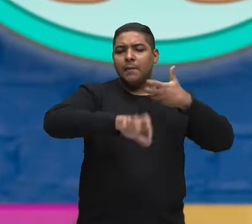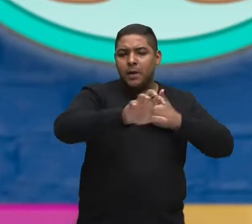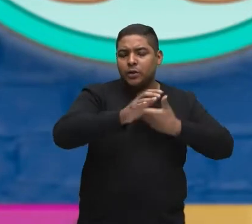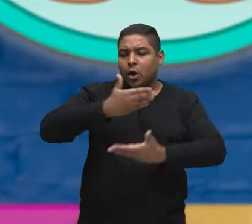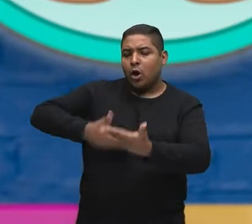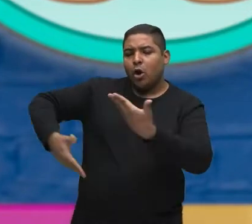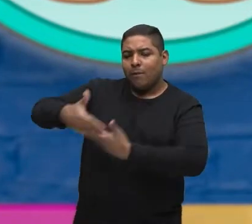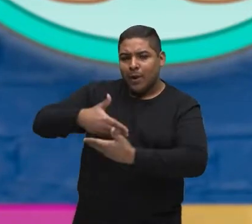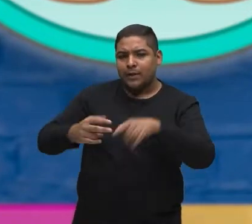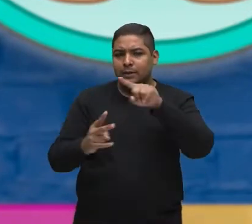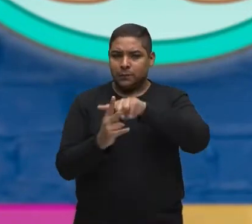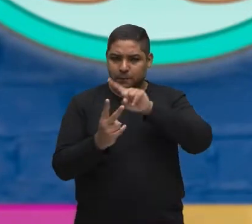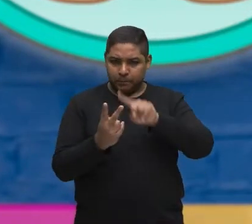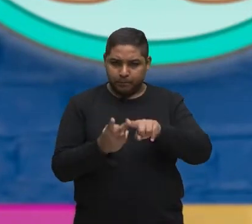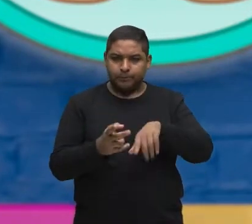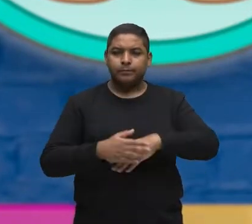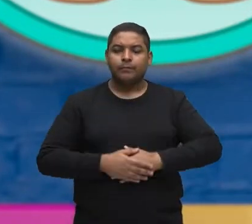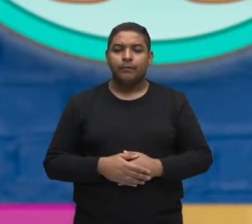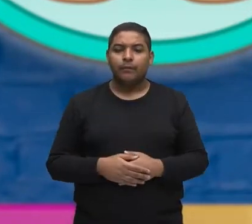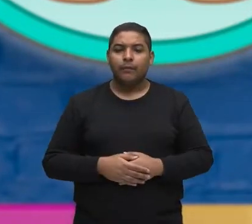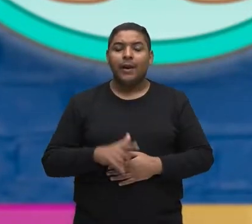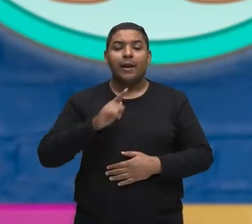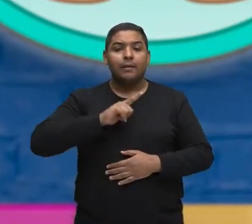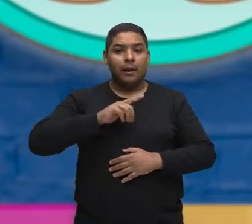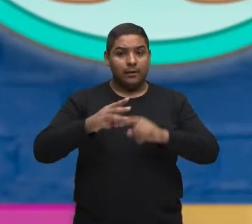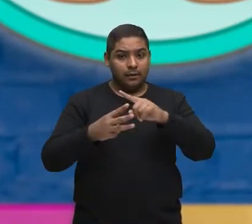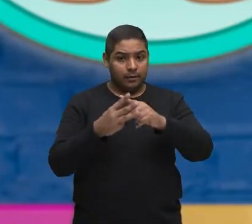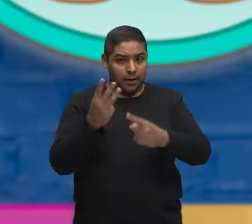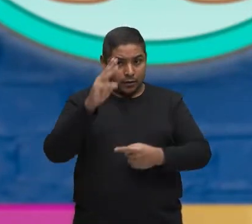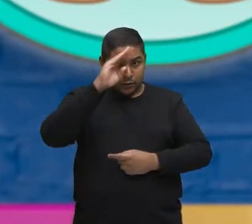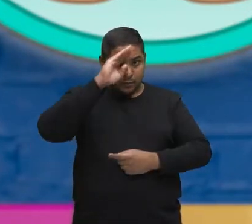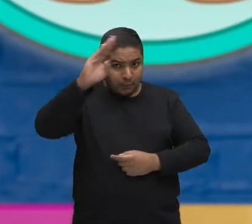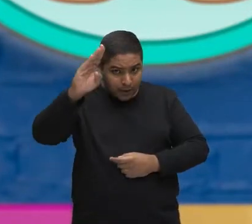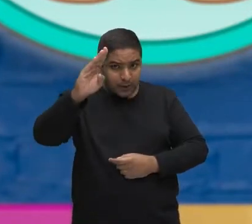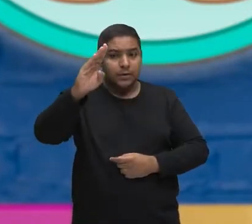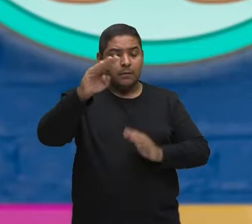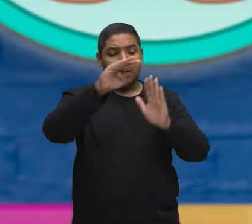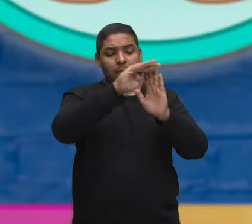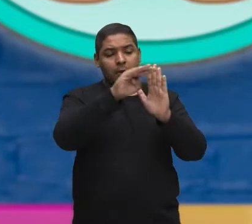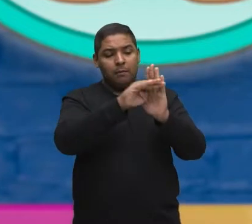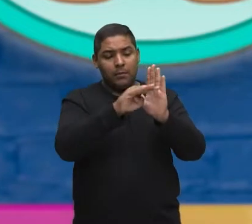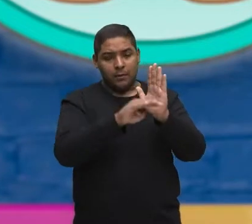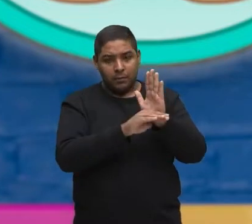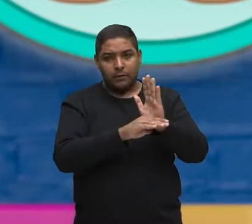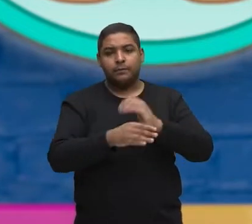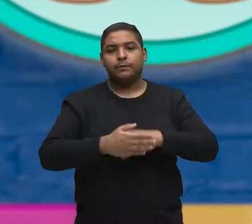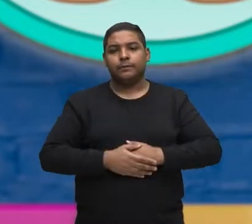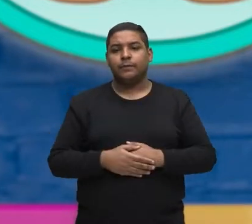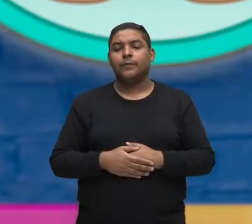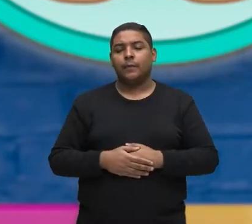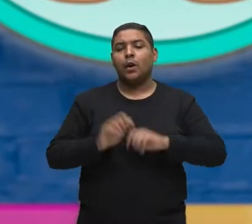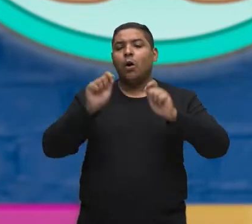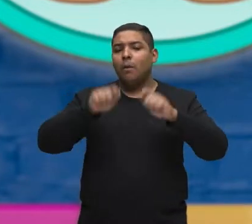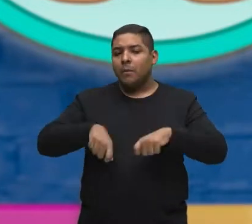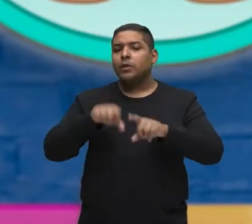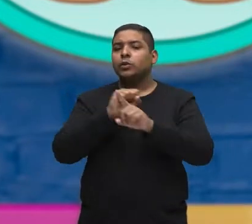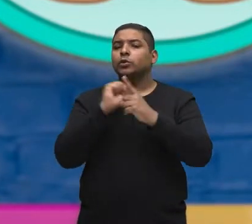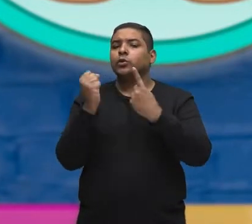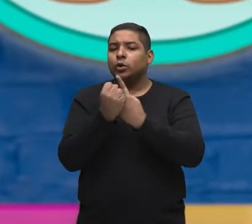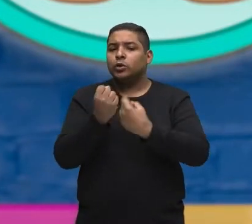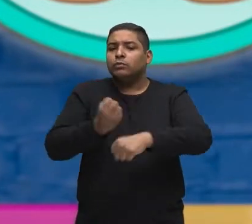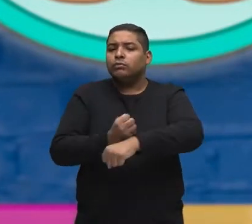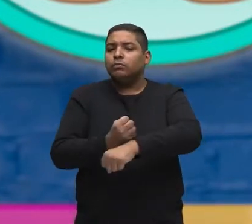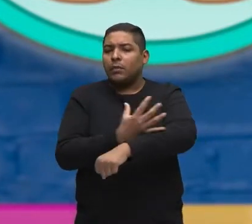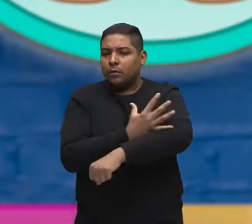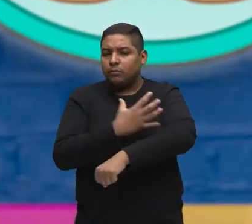e principalmente, existe 3 pilares nas competências socioemocionais, que a gente falou no programa passado